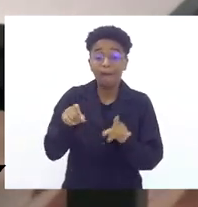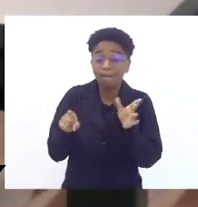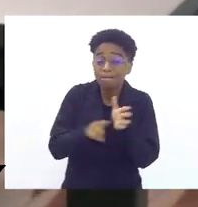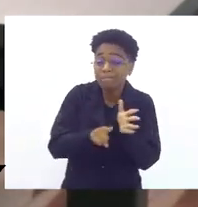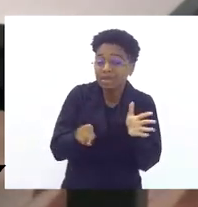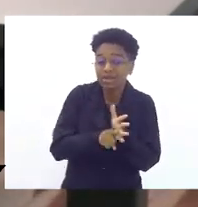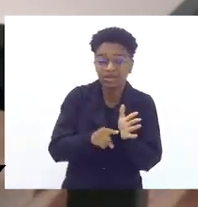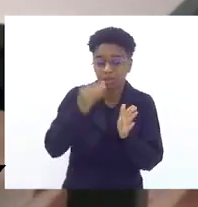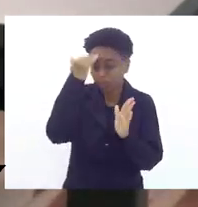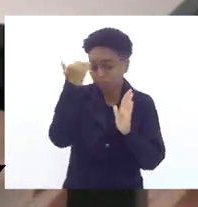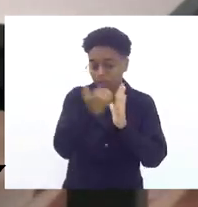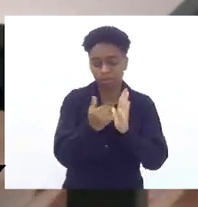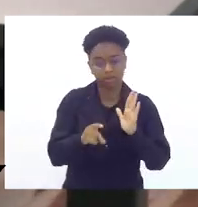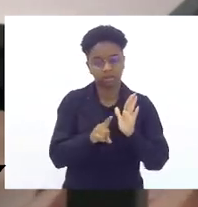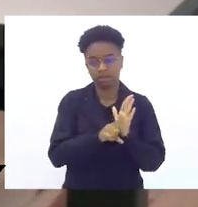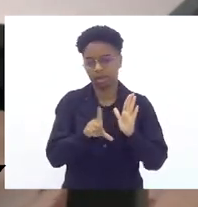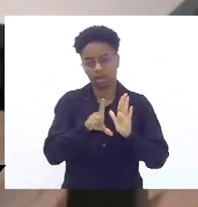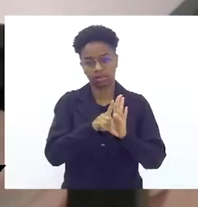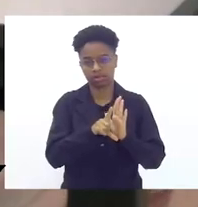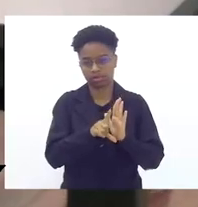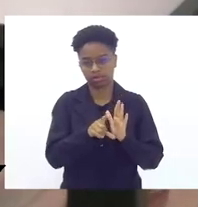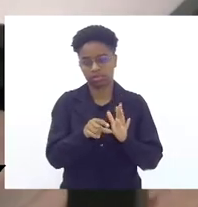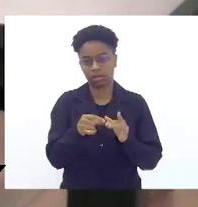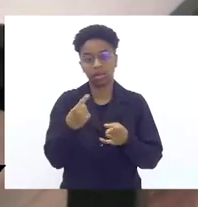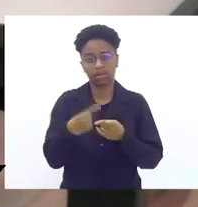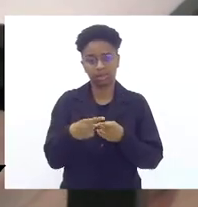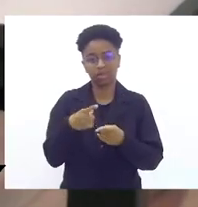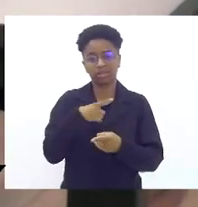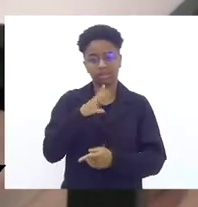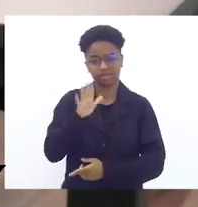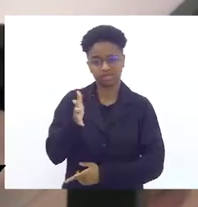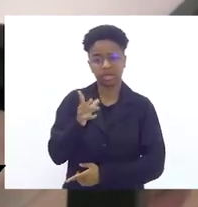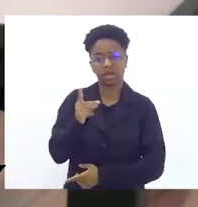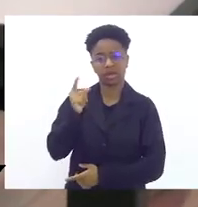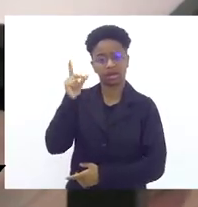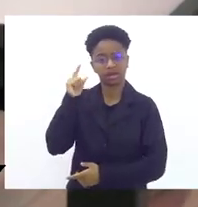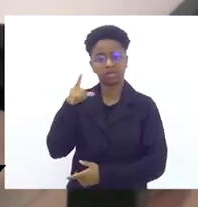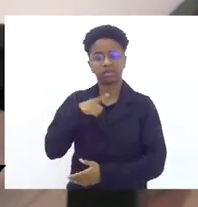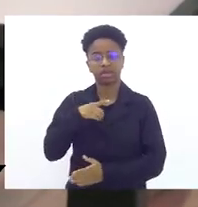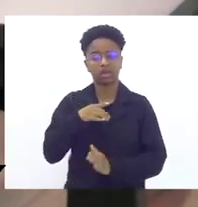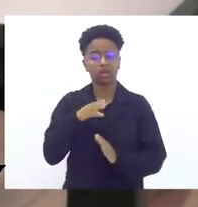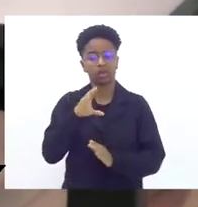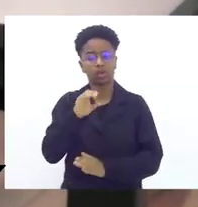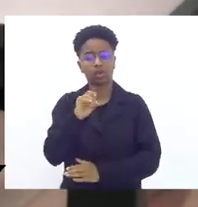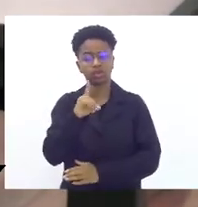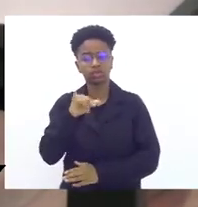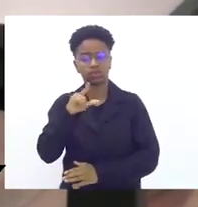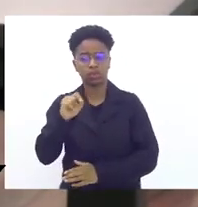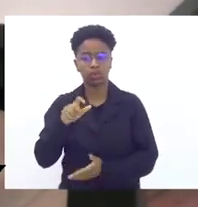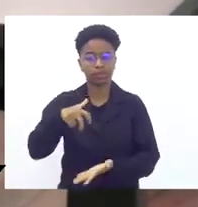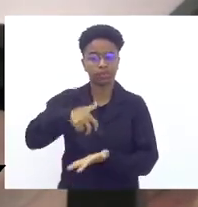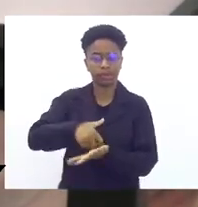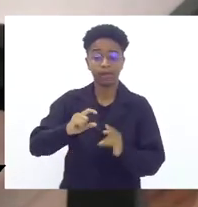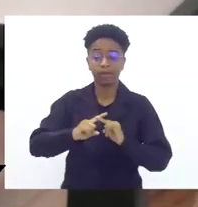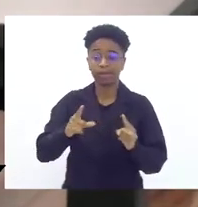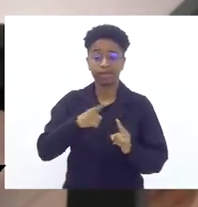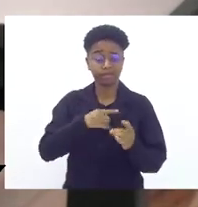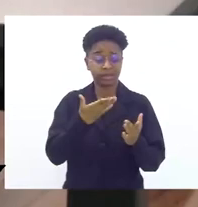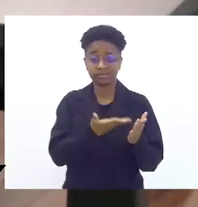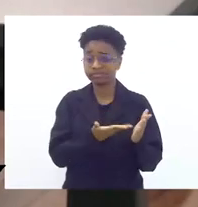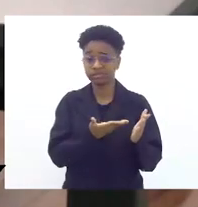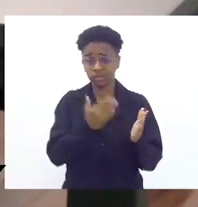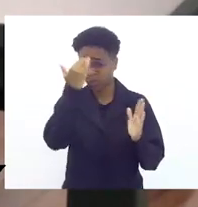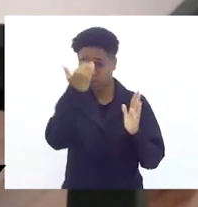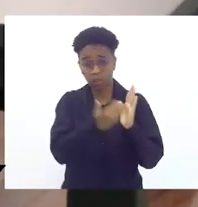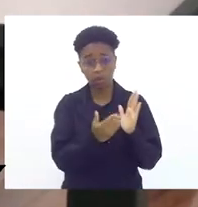da Lei existe já é antigo o código de processo penal mas é o que temos e o que ele não é